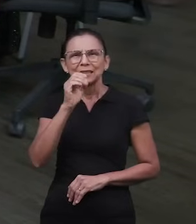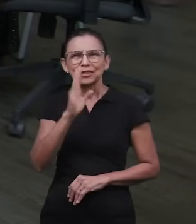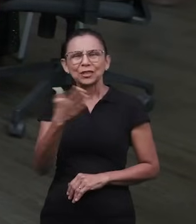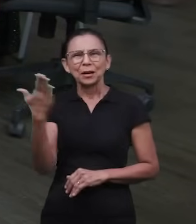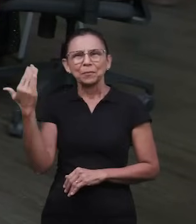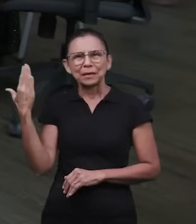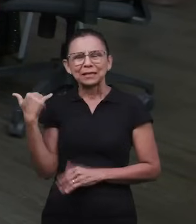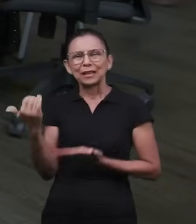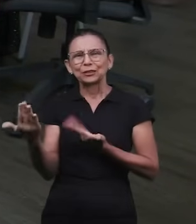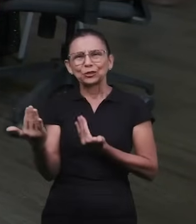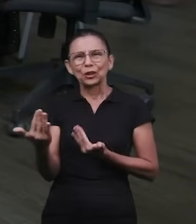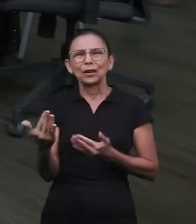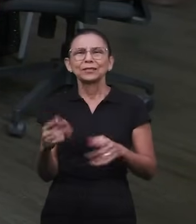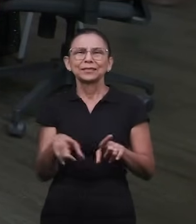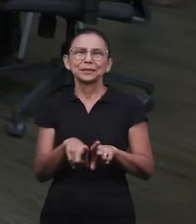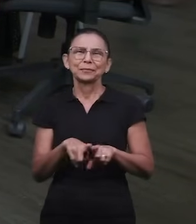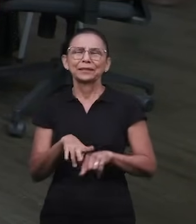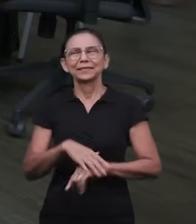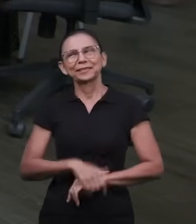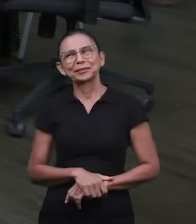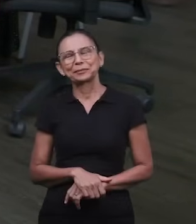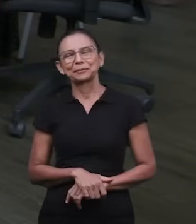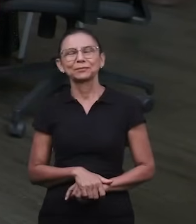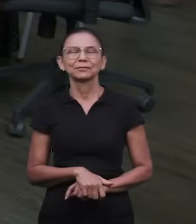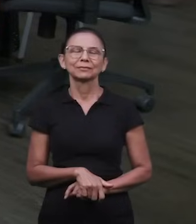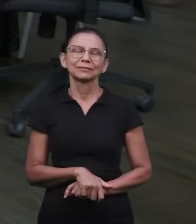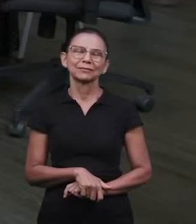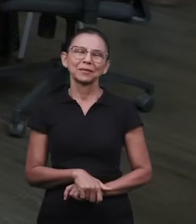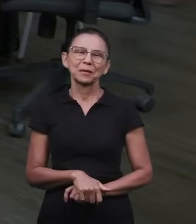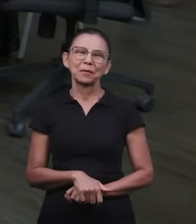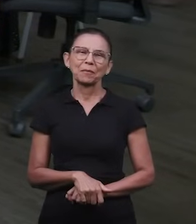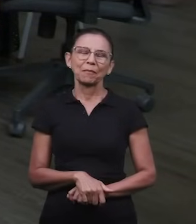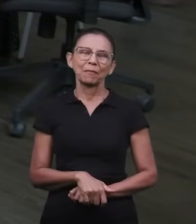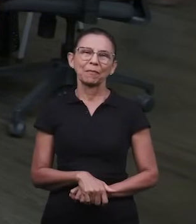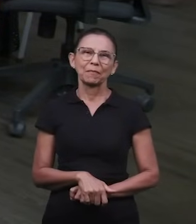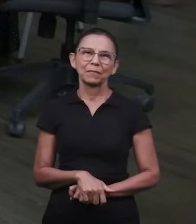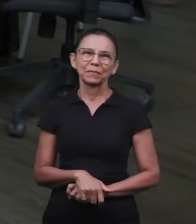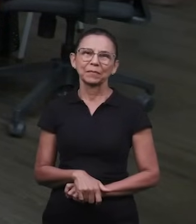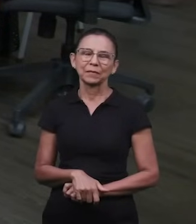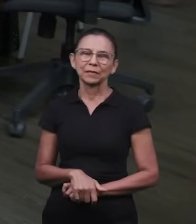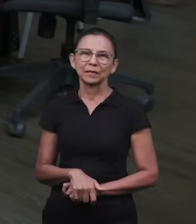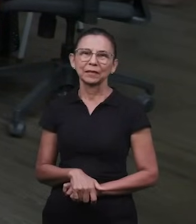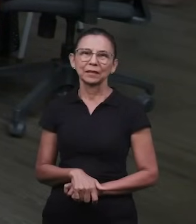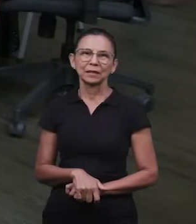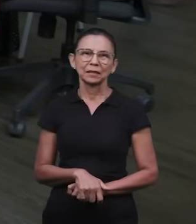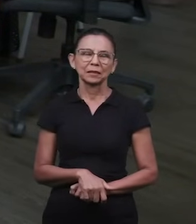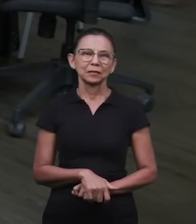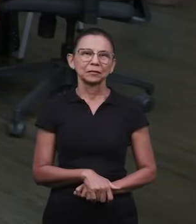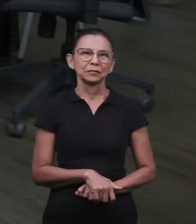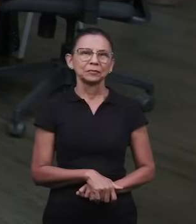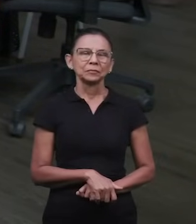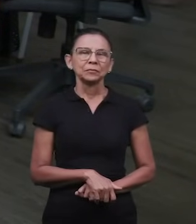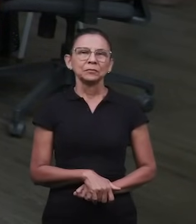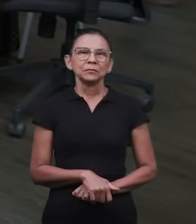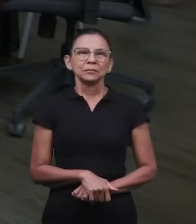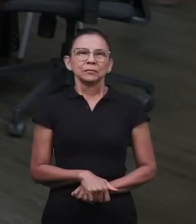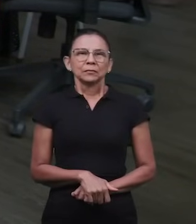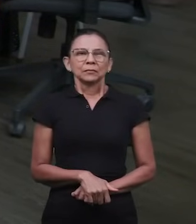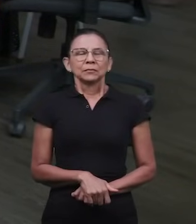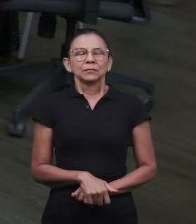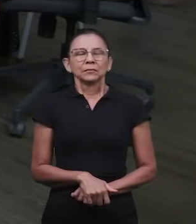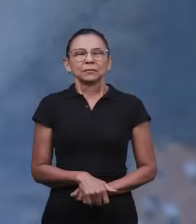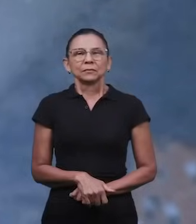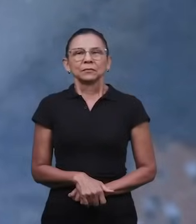Sem margem de erro, né, Andréia? Muito bem, hoje a gente vai ter uma participação, e a cada edição desse programa a gente